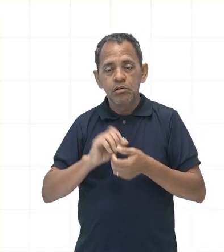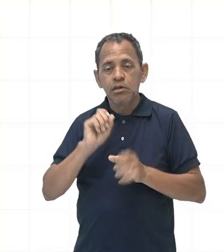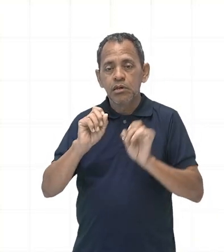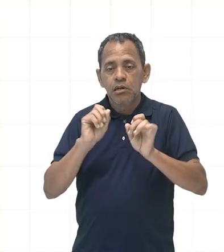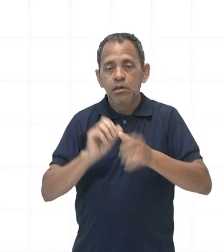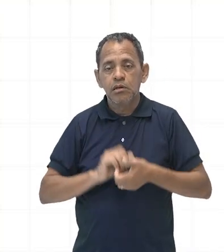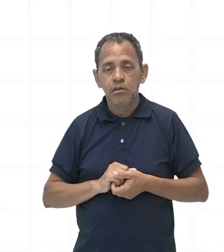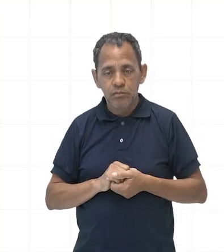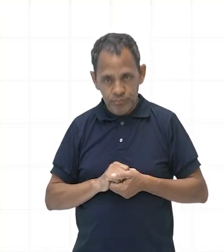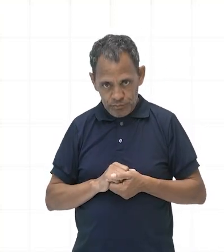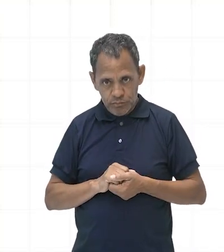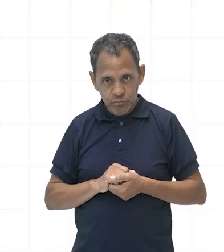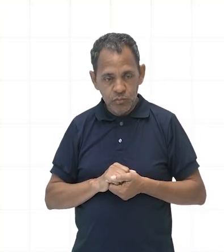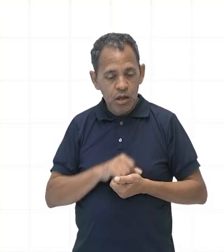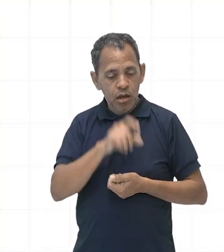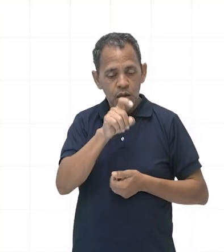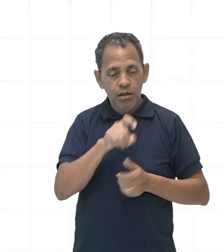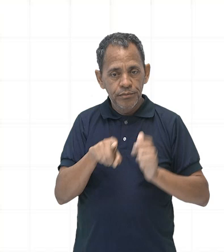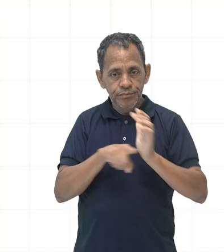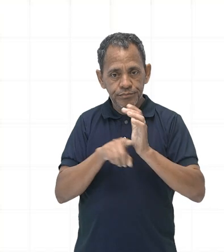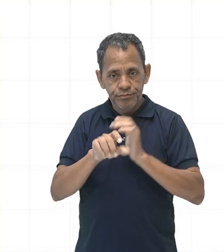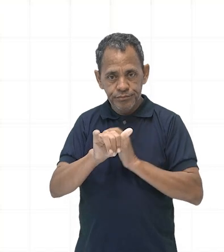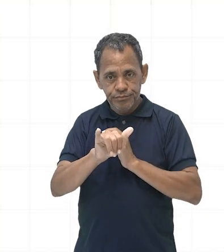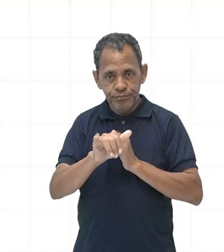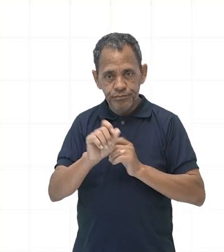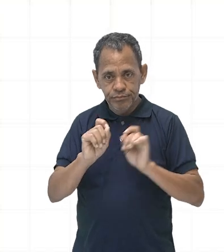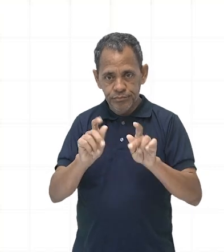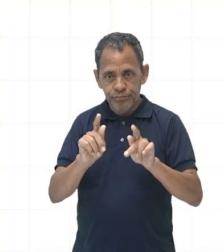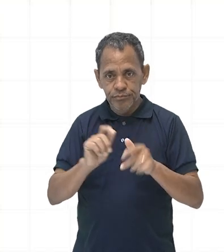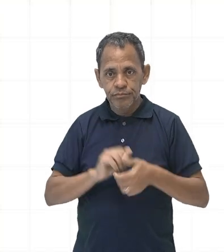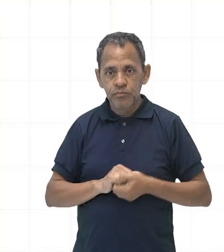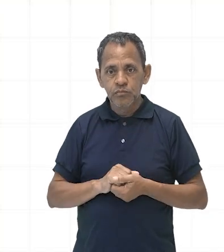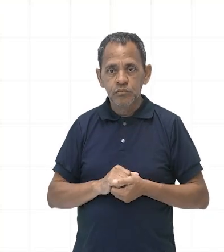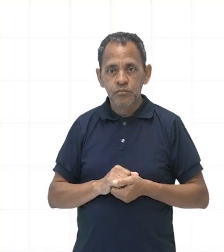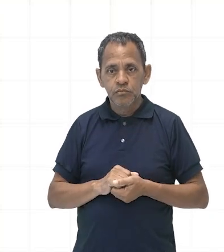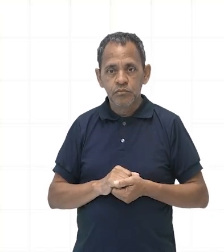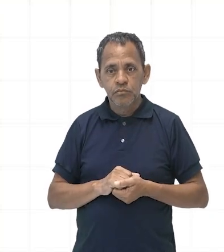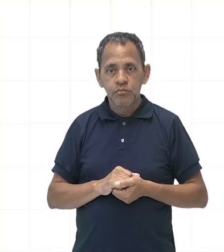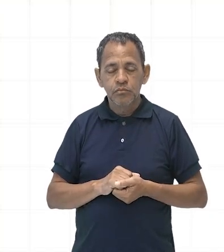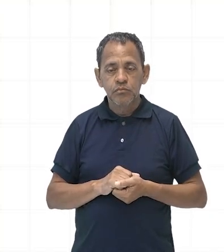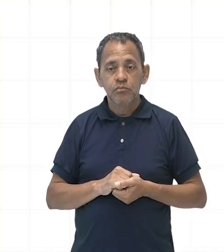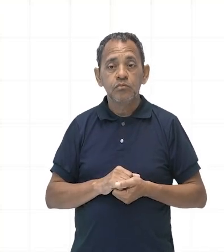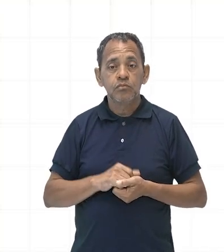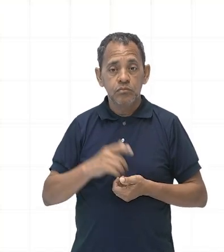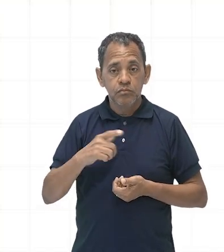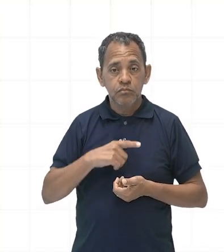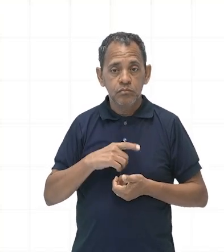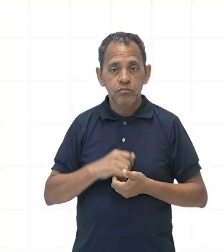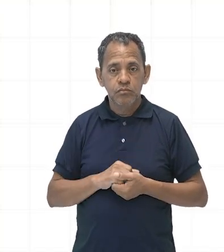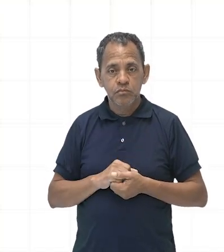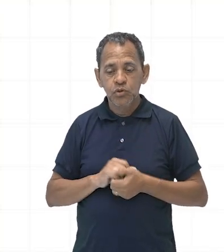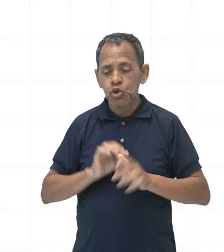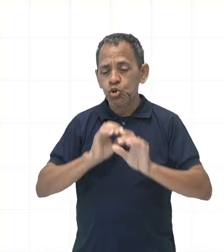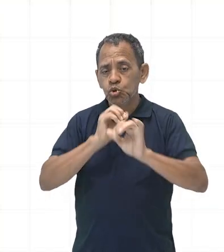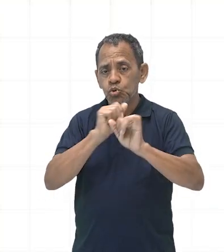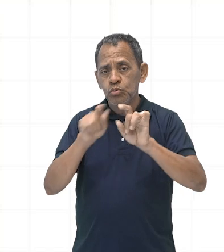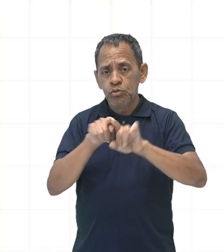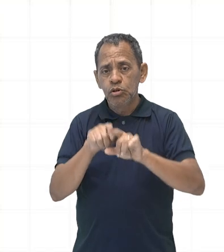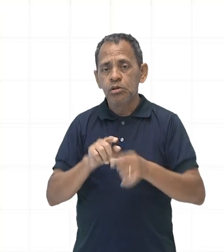x menos y. Tudo bem? Esse lado aqui era x, todo x, mas aí eu tirei